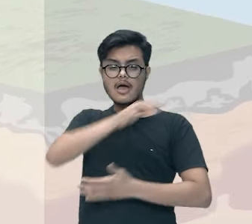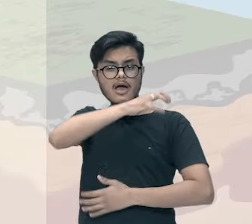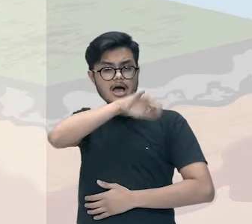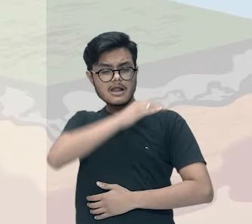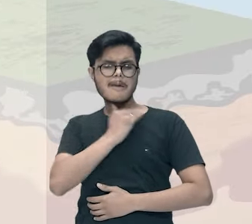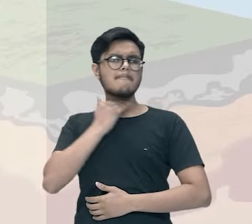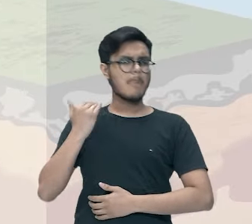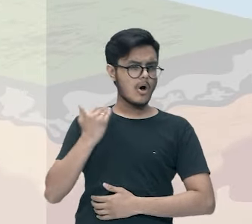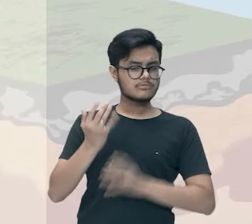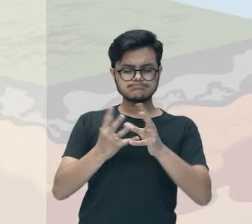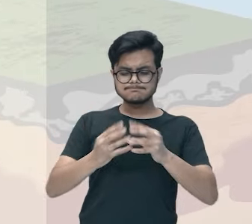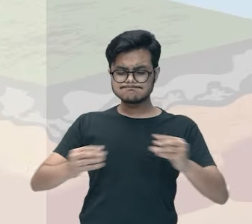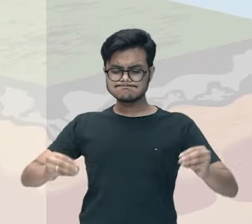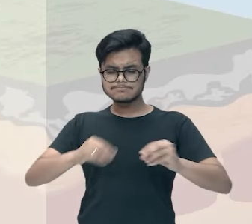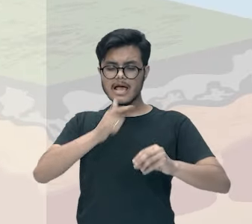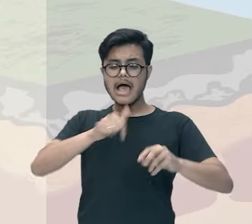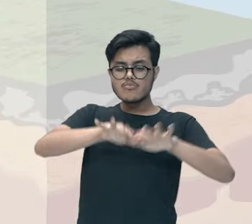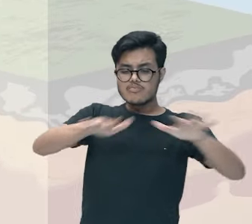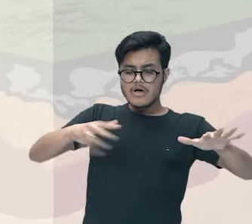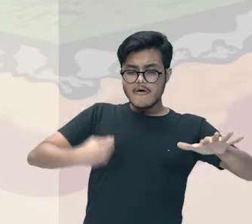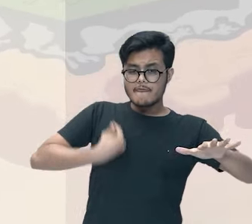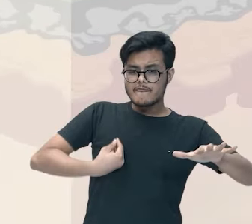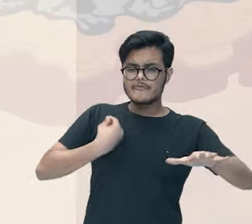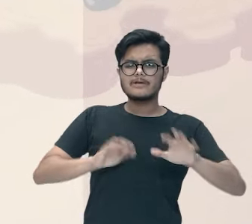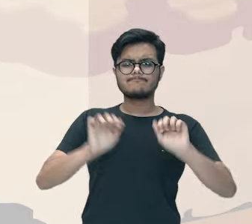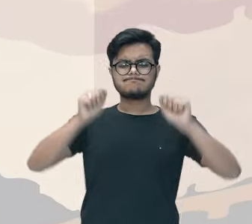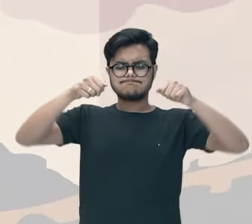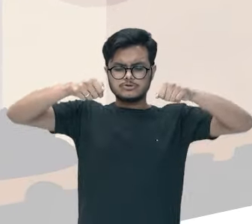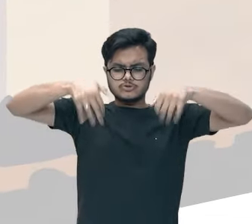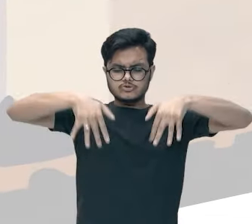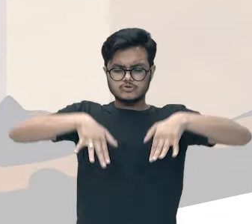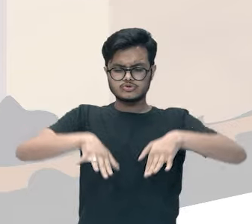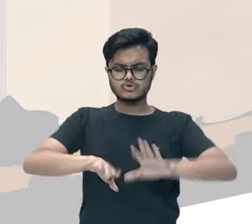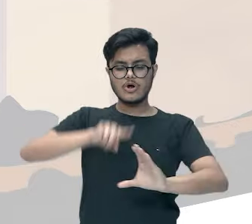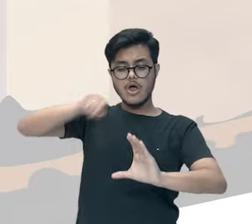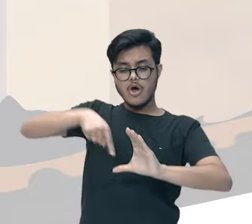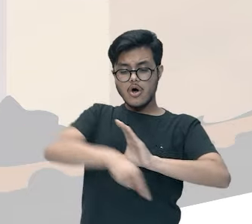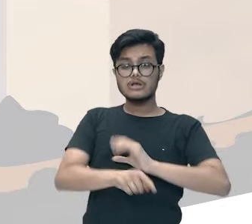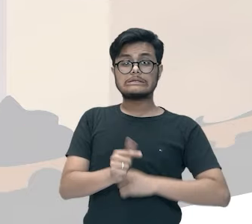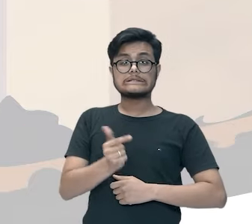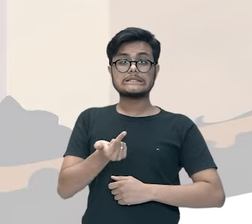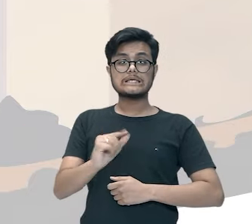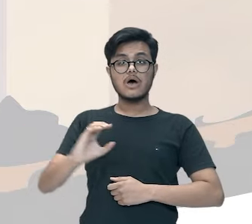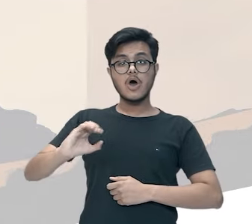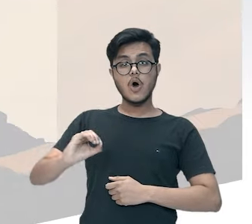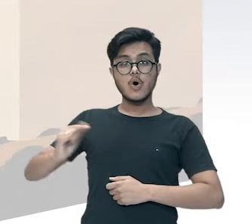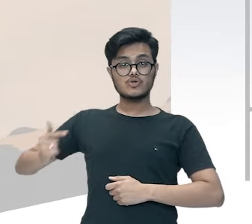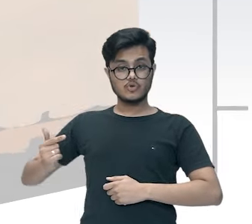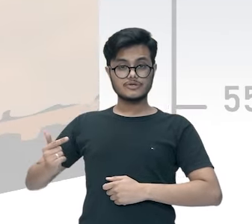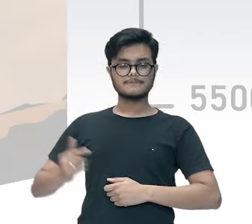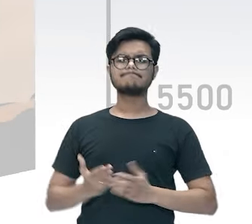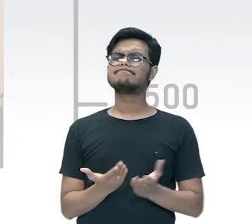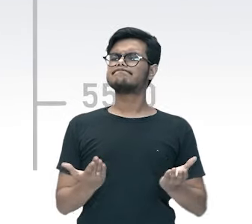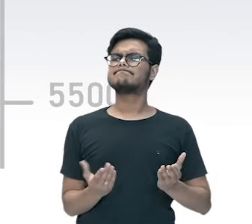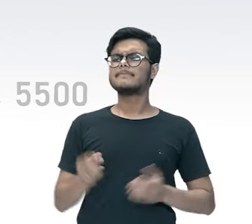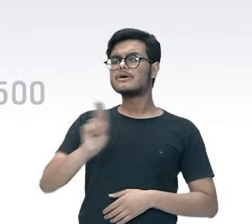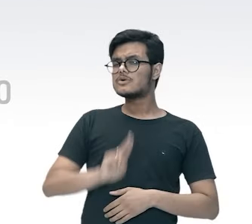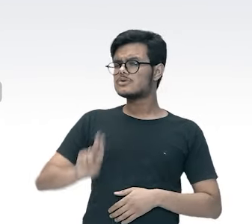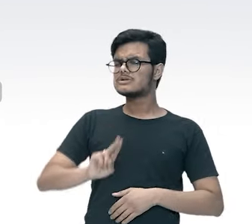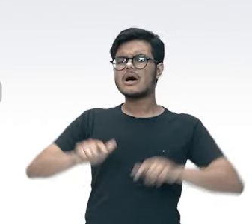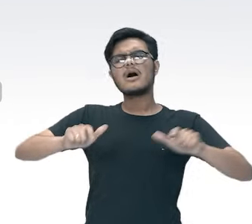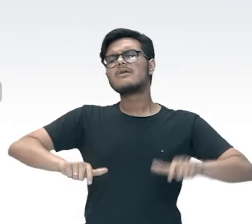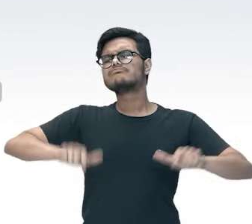pequenos animais marinhos que foram soterrados em um ambiente com pouco oxigênio. Esse combustível fóssil é encontrado